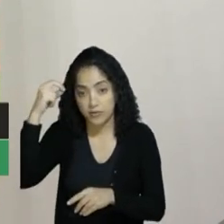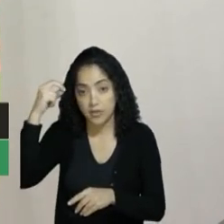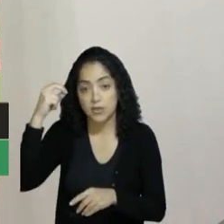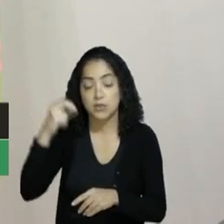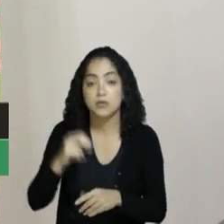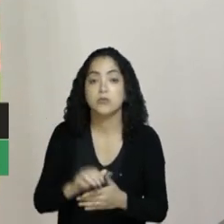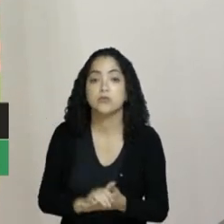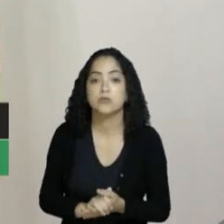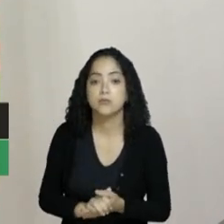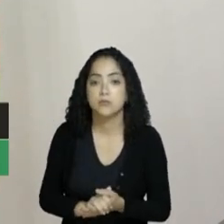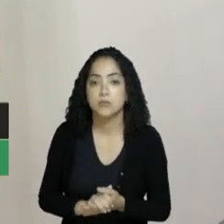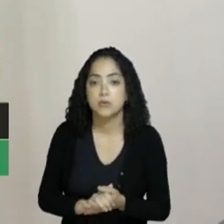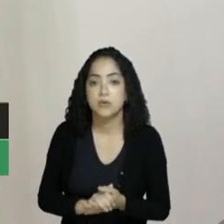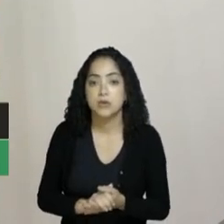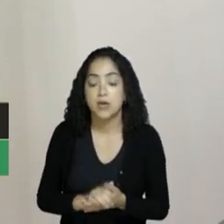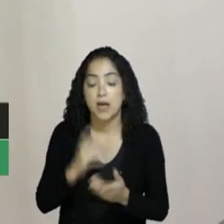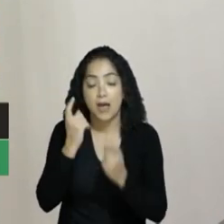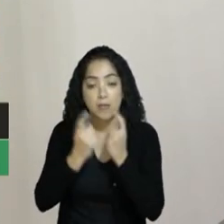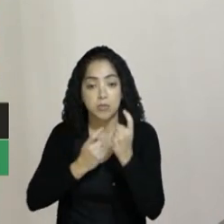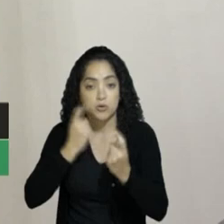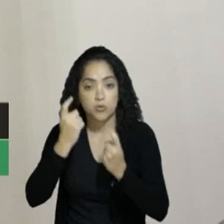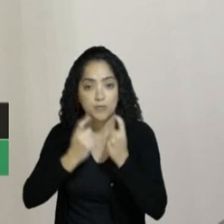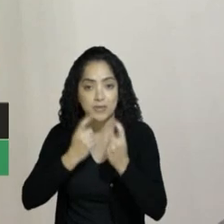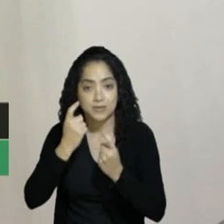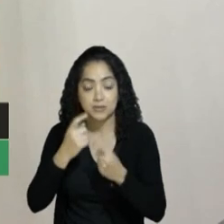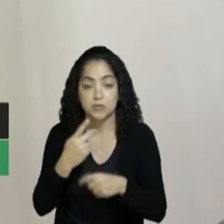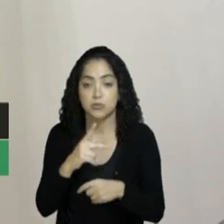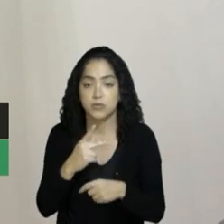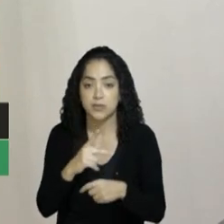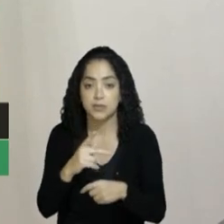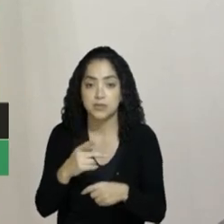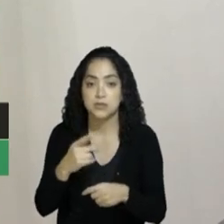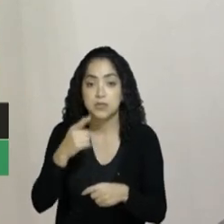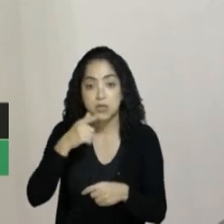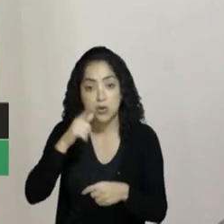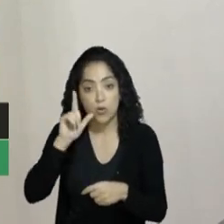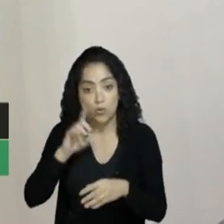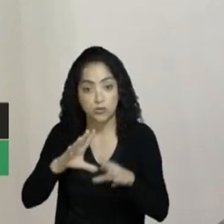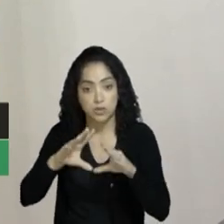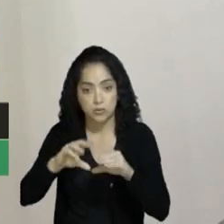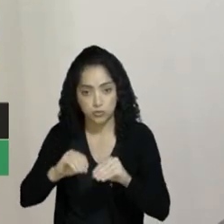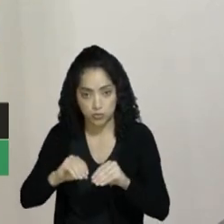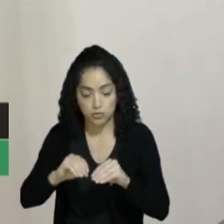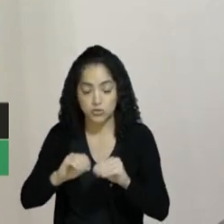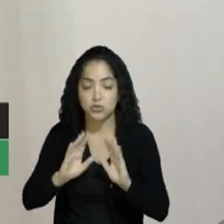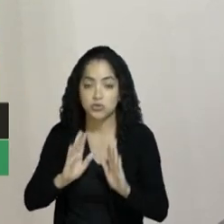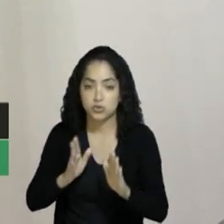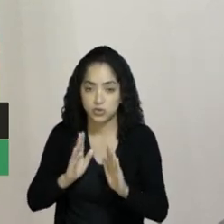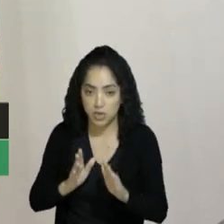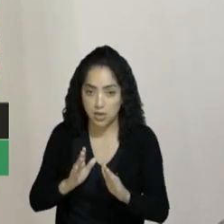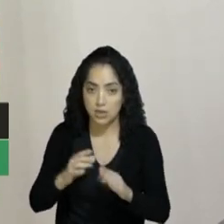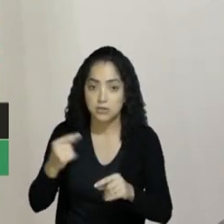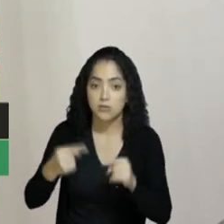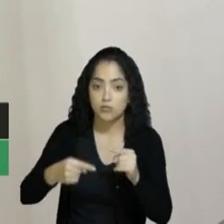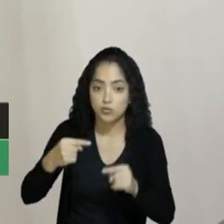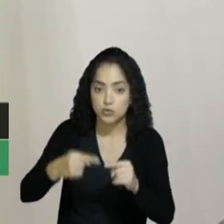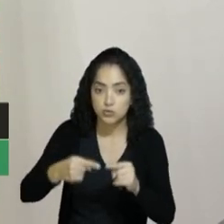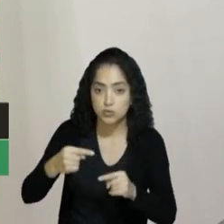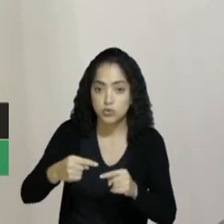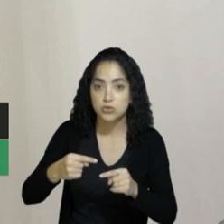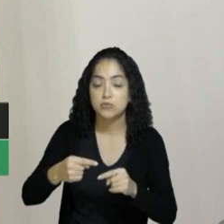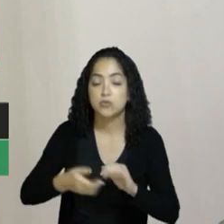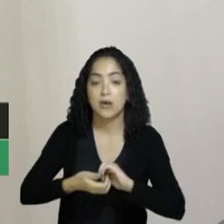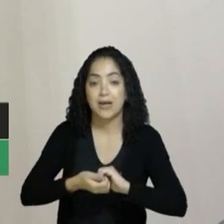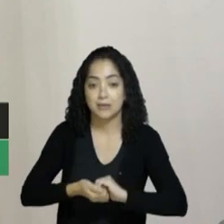do Arroio, da preocupação deles, e ontem à noite mesmo, eles já estavam tomando providência, a Defesa Civil,